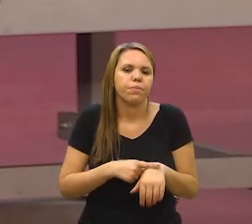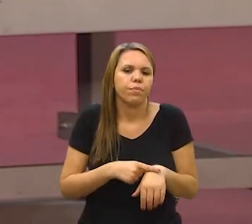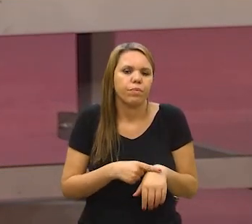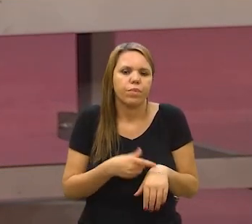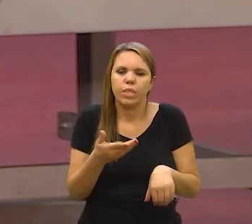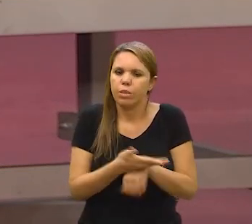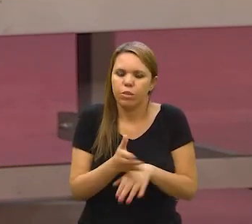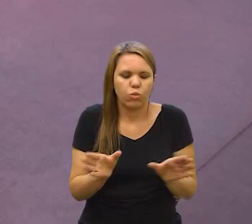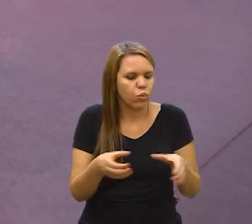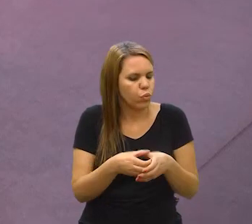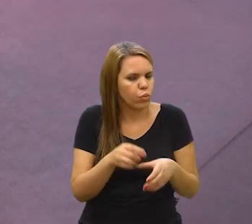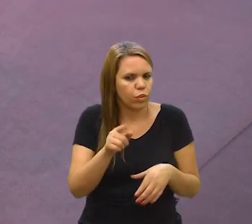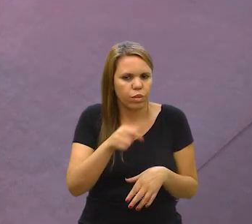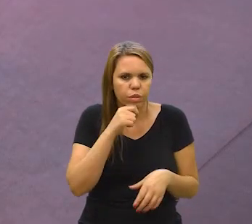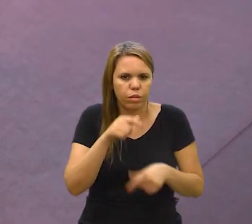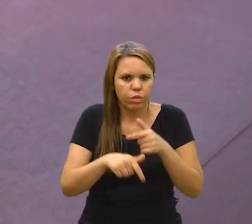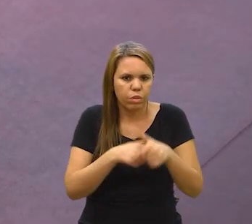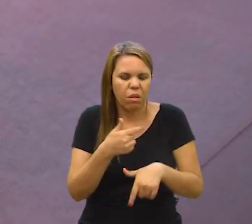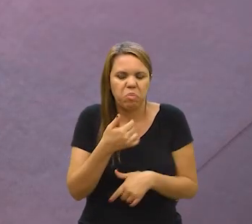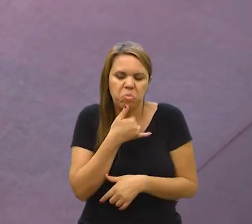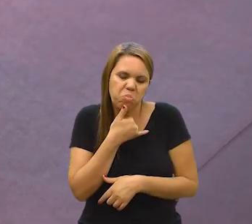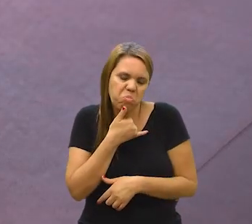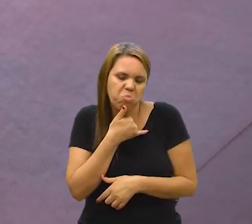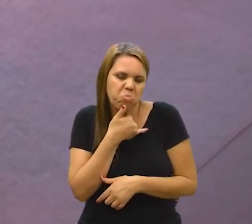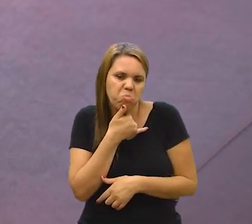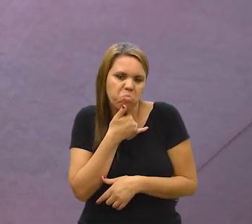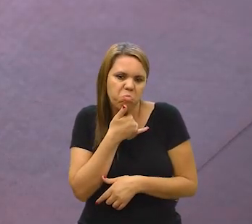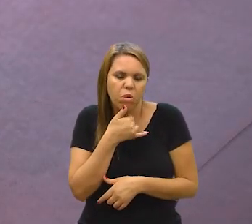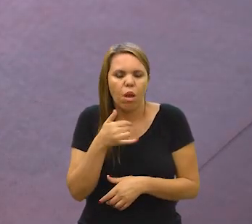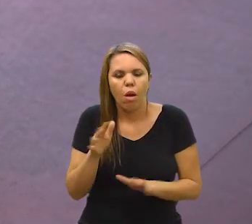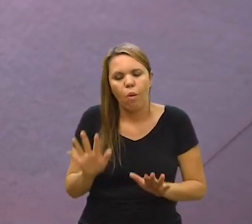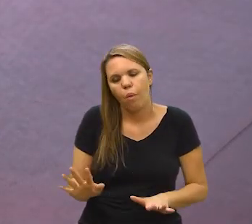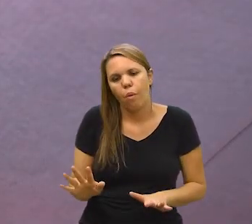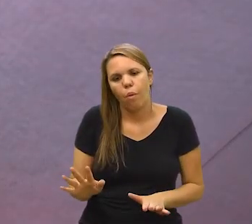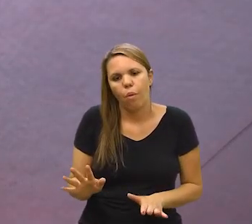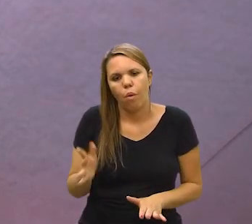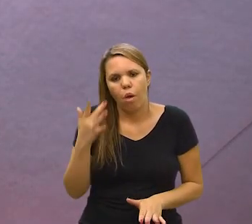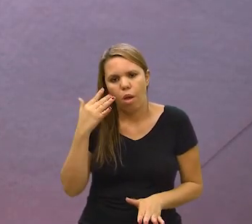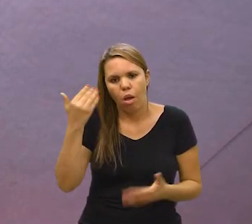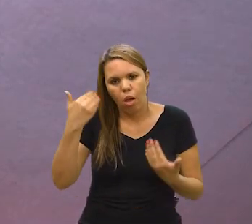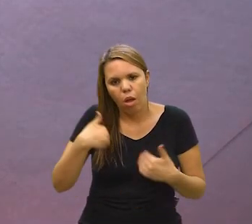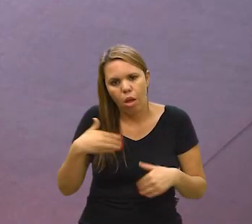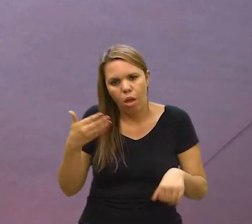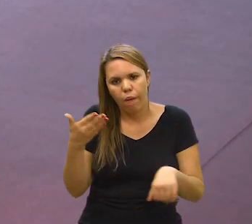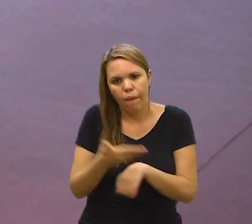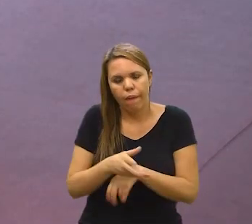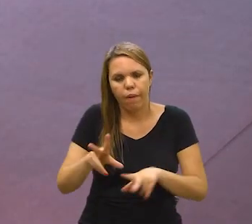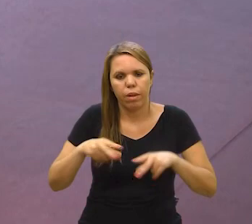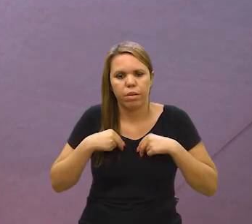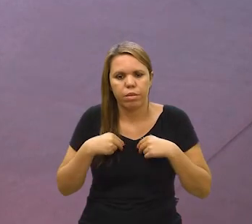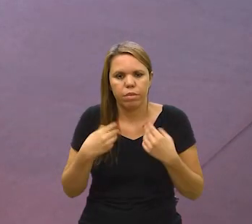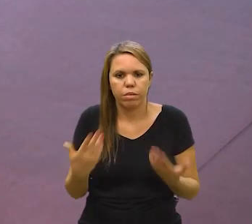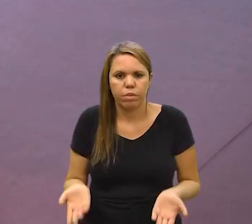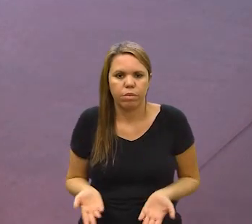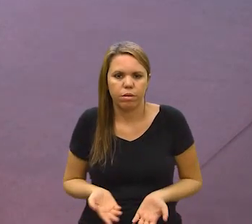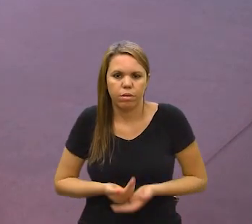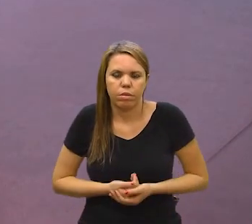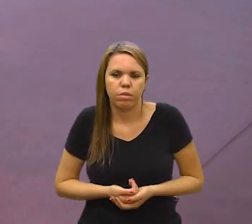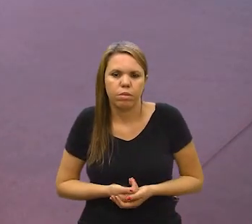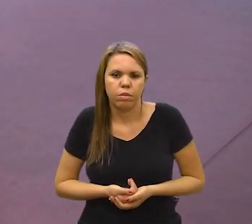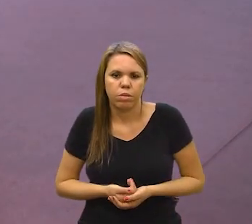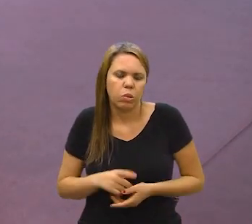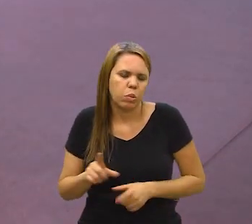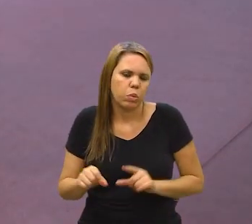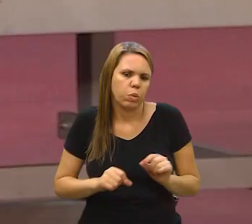mais parte daquele quadro, ele fica chateado. Mas eu acho que nem cabe a mim entrar muito nesse mérito, mas assim,